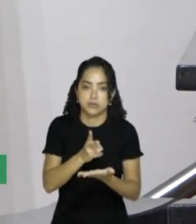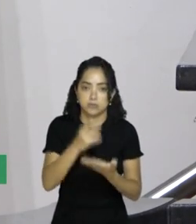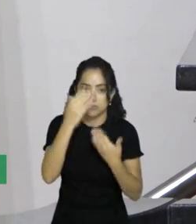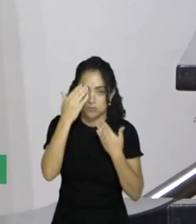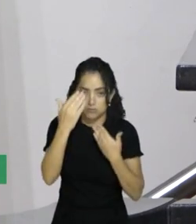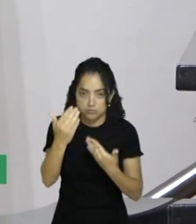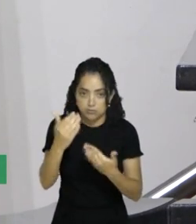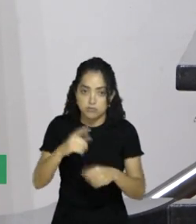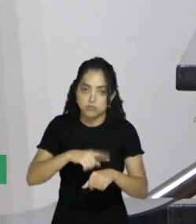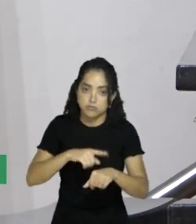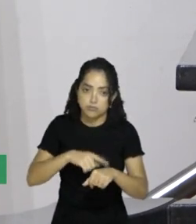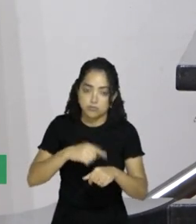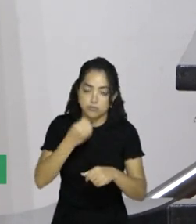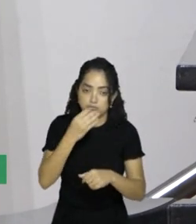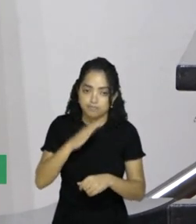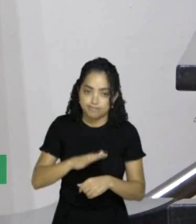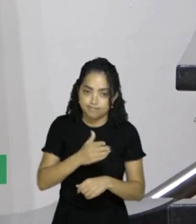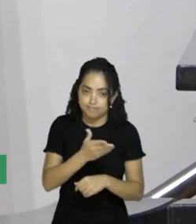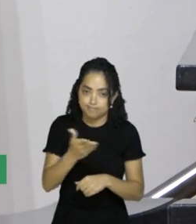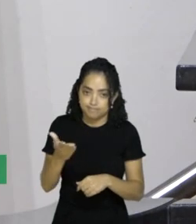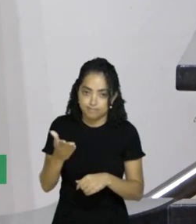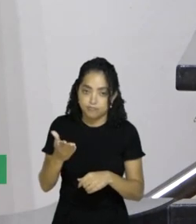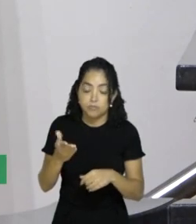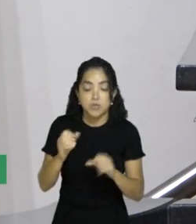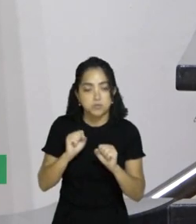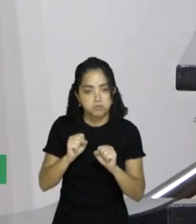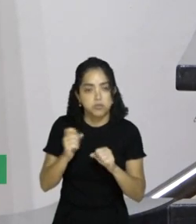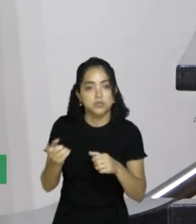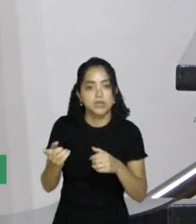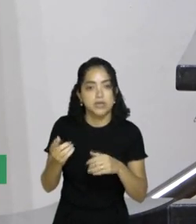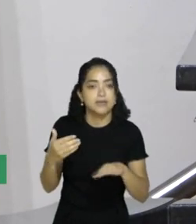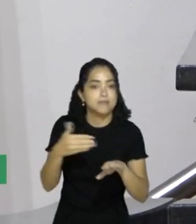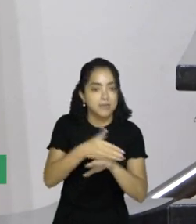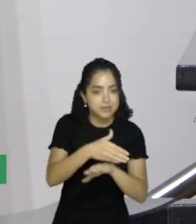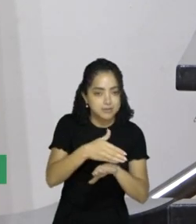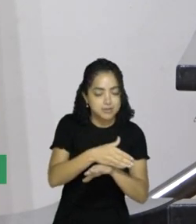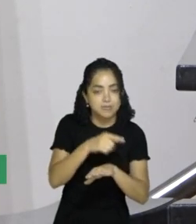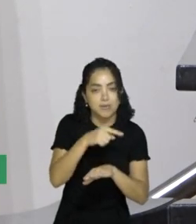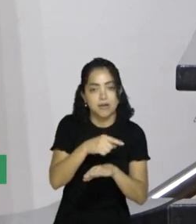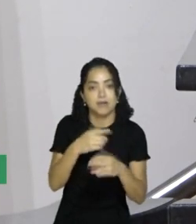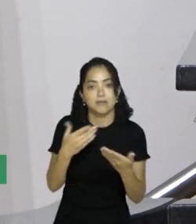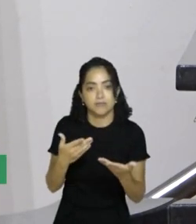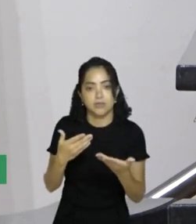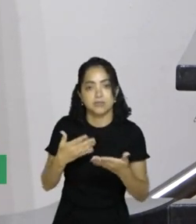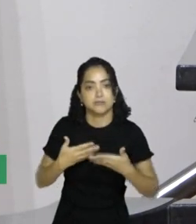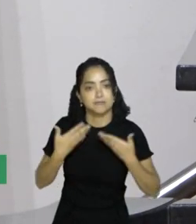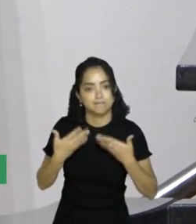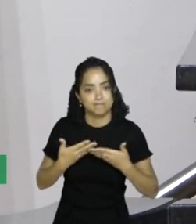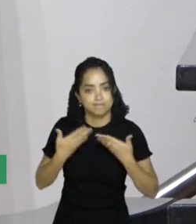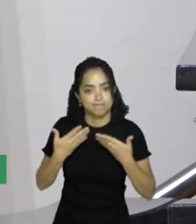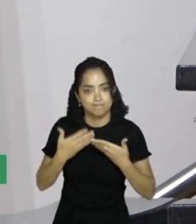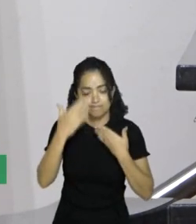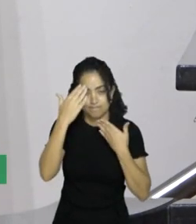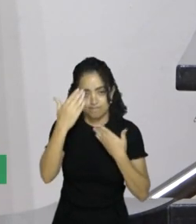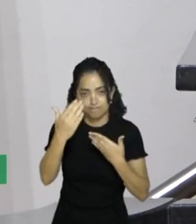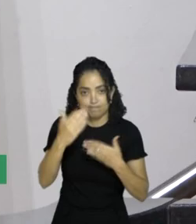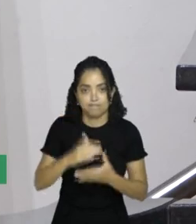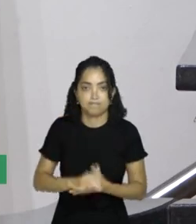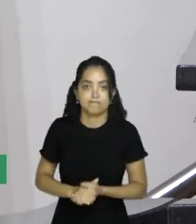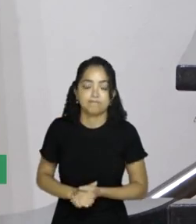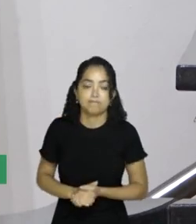pelo espaço uma boa tarde a todos e se puderem se fazer presente na nossa feira será de muita muita gratidão por todos nós